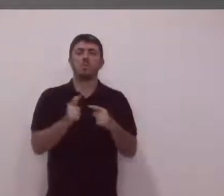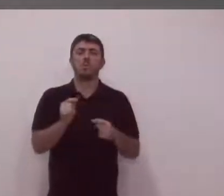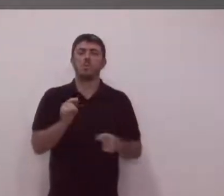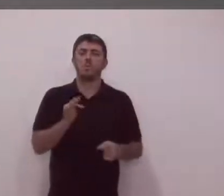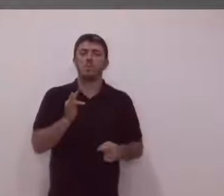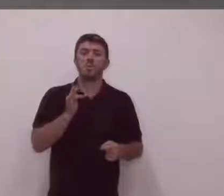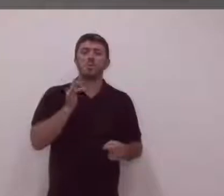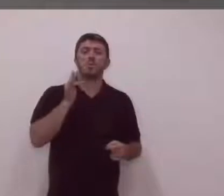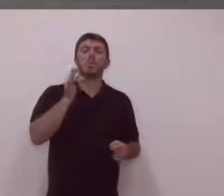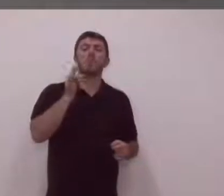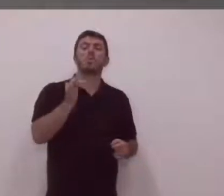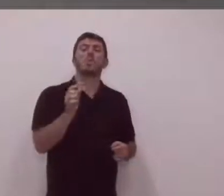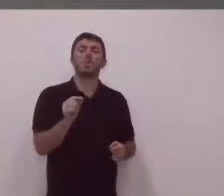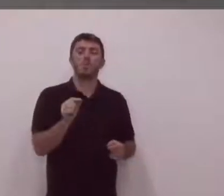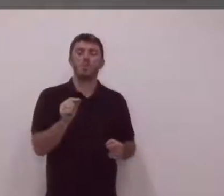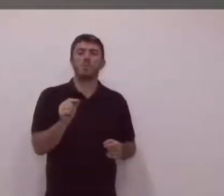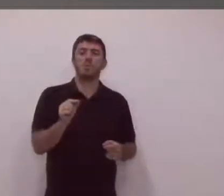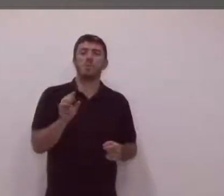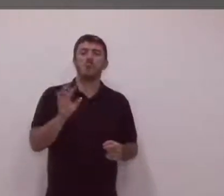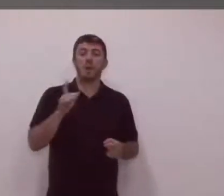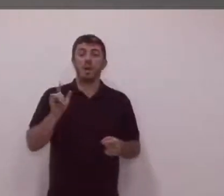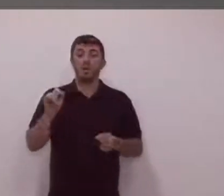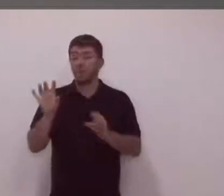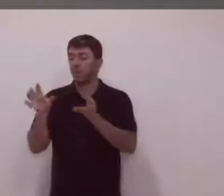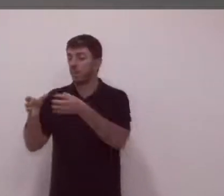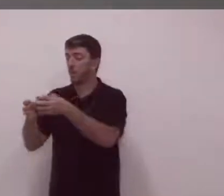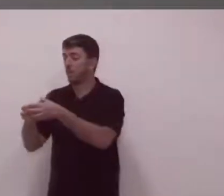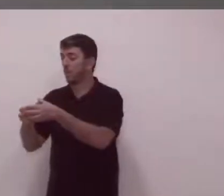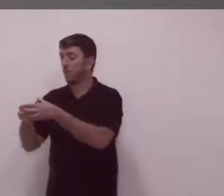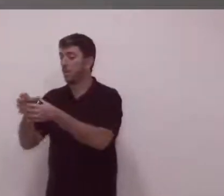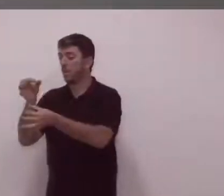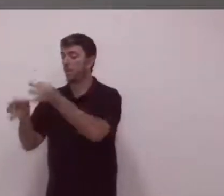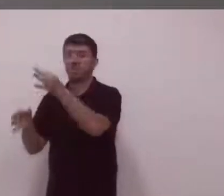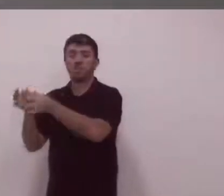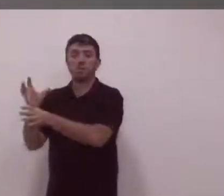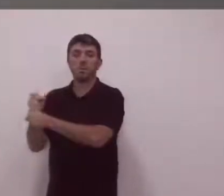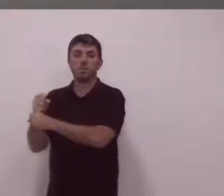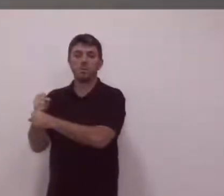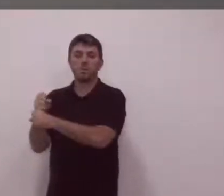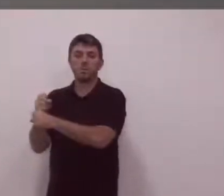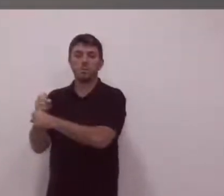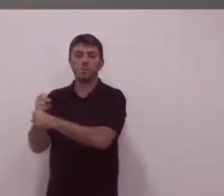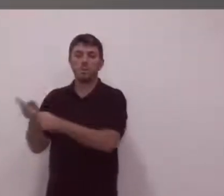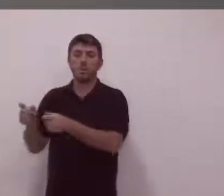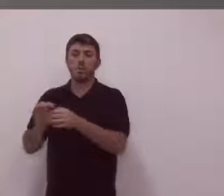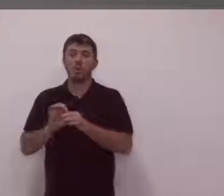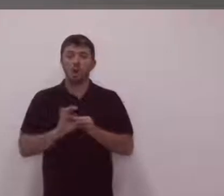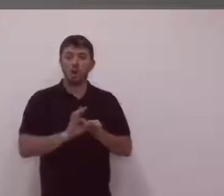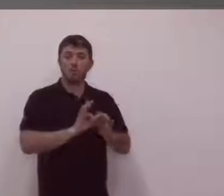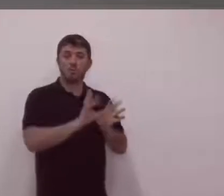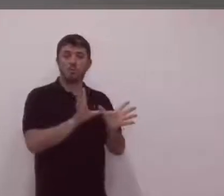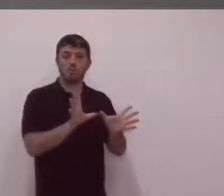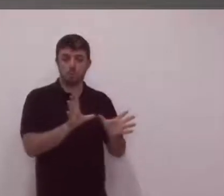como aconteceu outro dia as contas foram reprovadas em primeira instância estava lá subjúdice inclusive no tribunal ainda